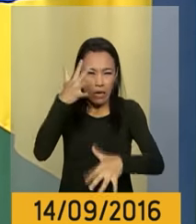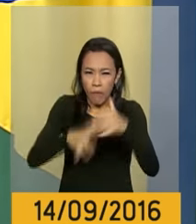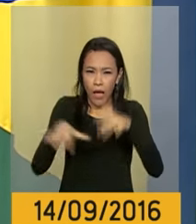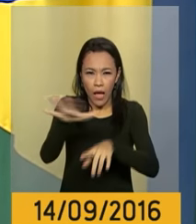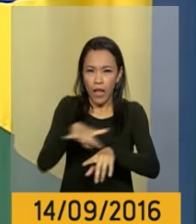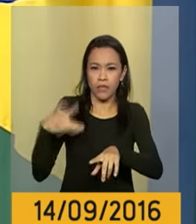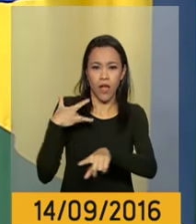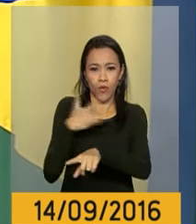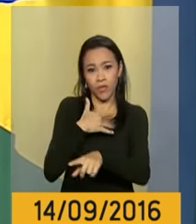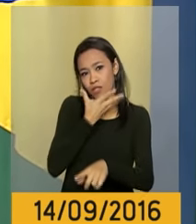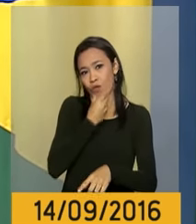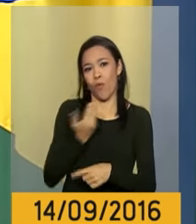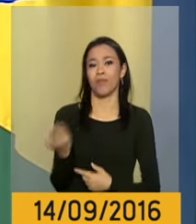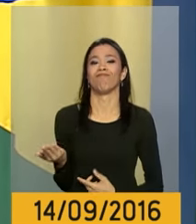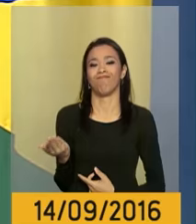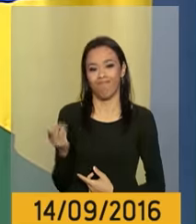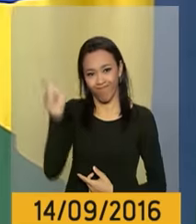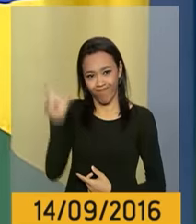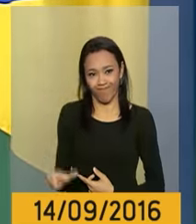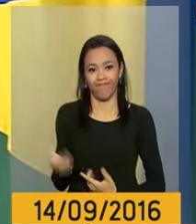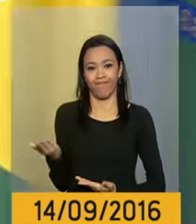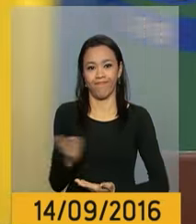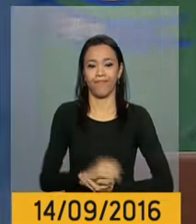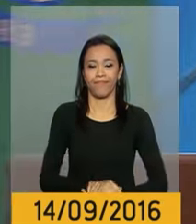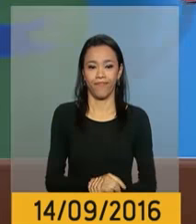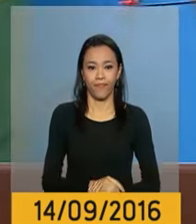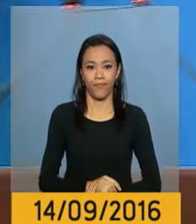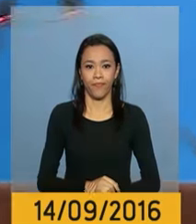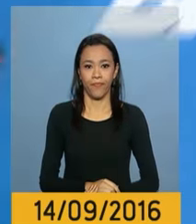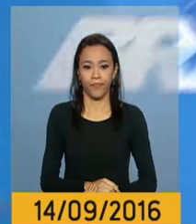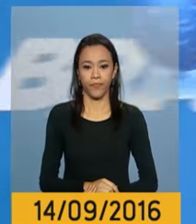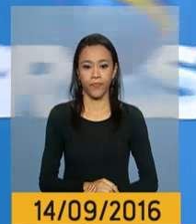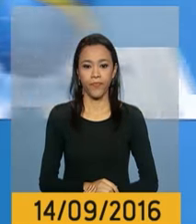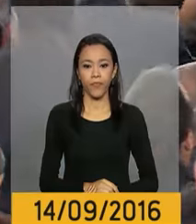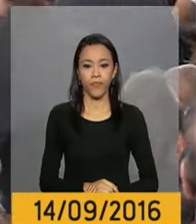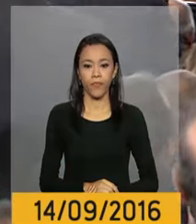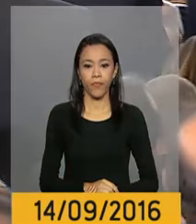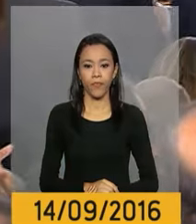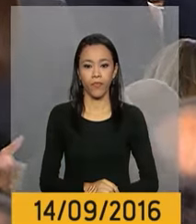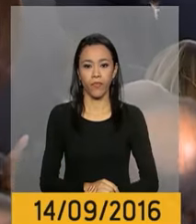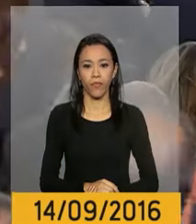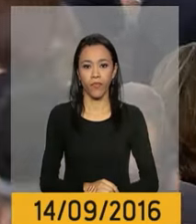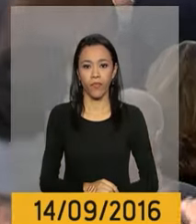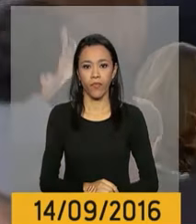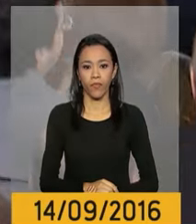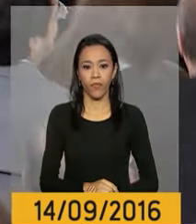é o Ricardo Barros.